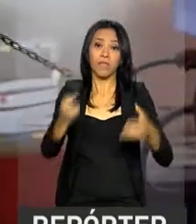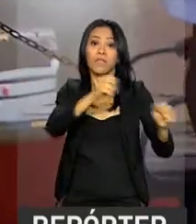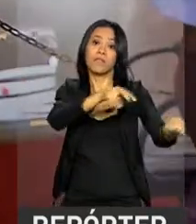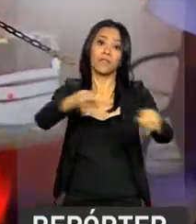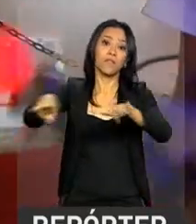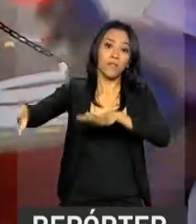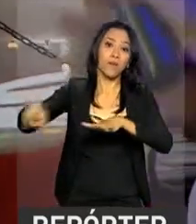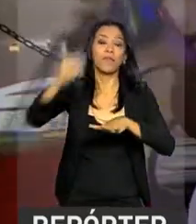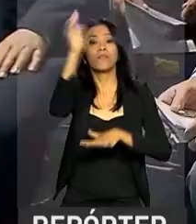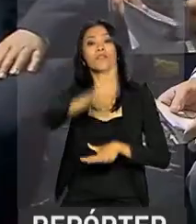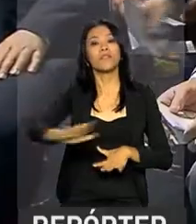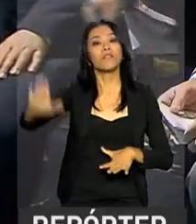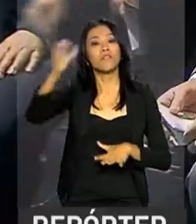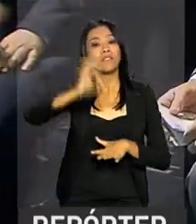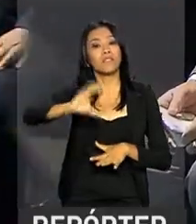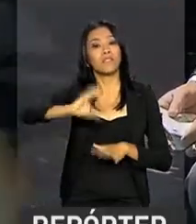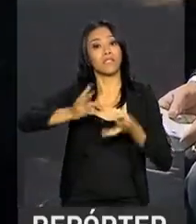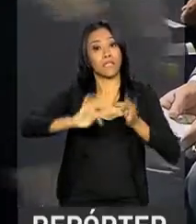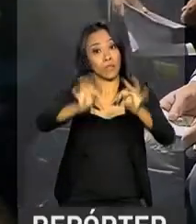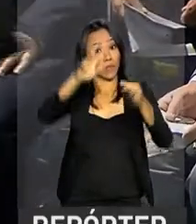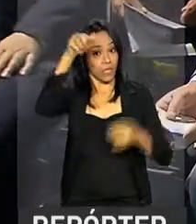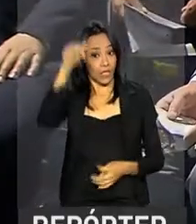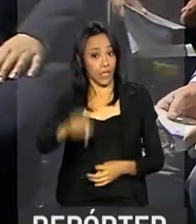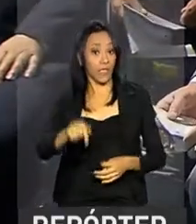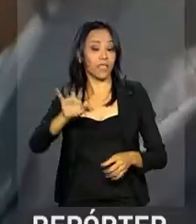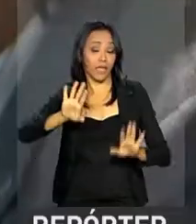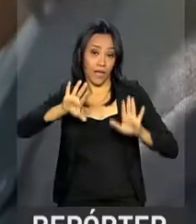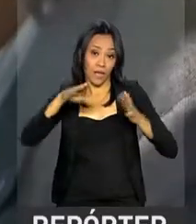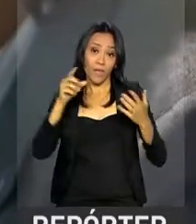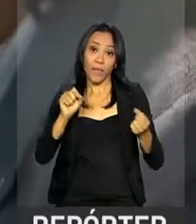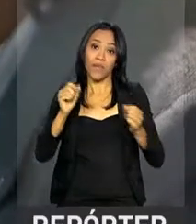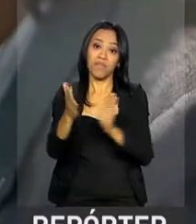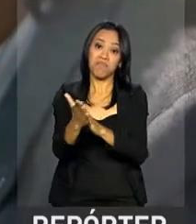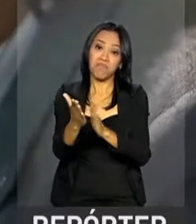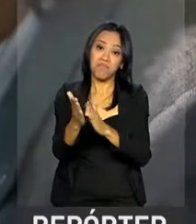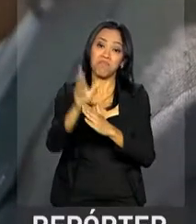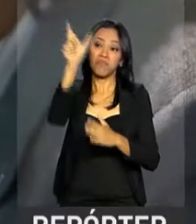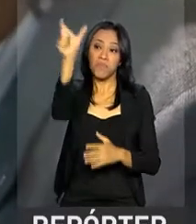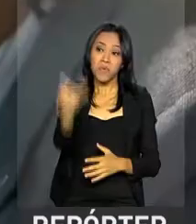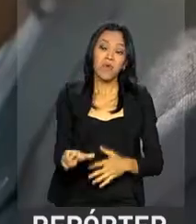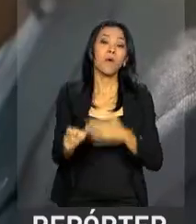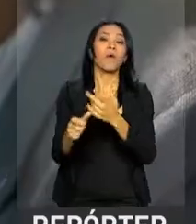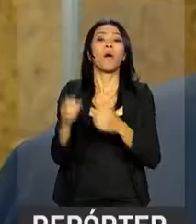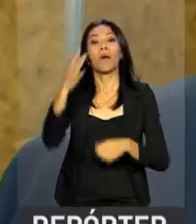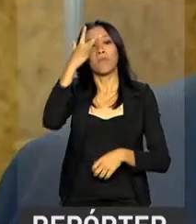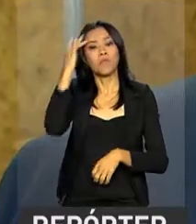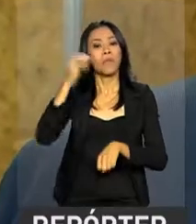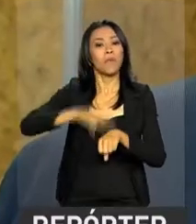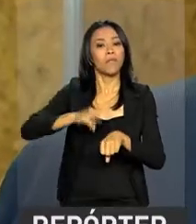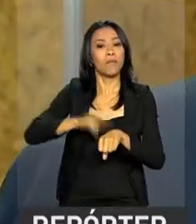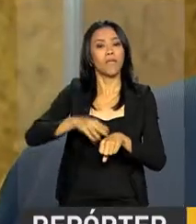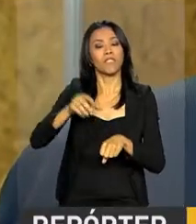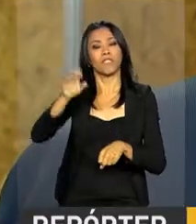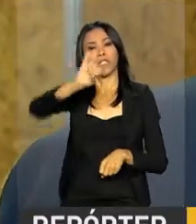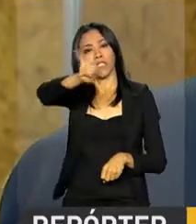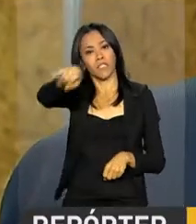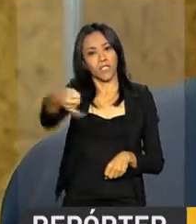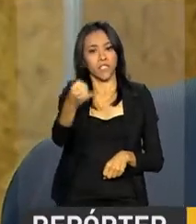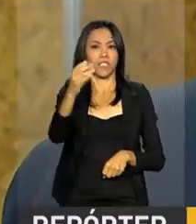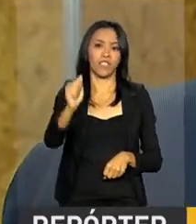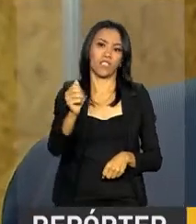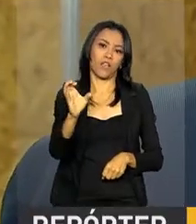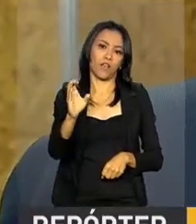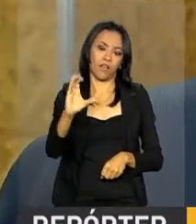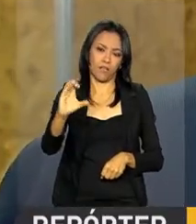e Tecnologia, que nesta edição homenageia o matemático Jacó Palles. Pela realização dessa